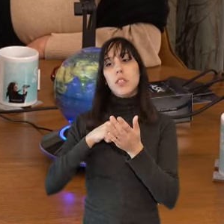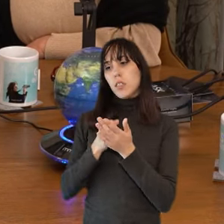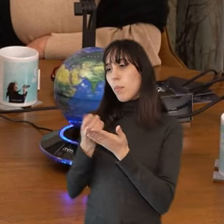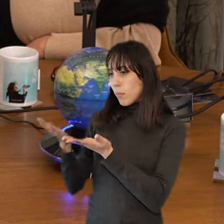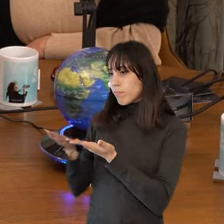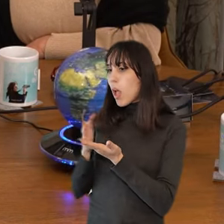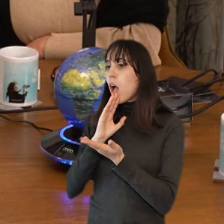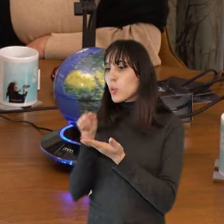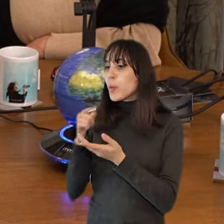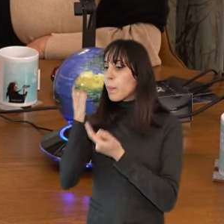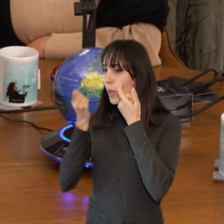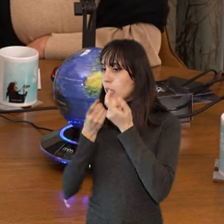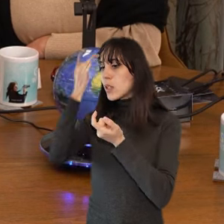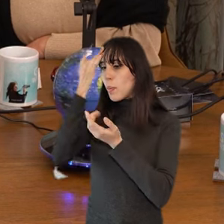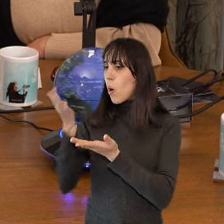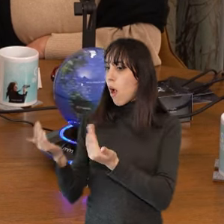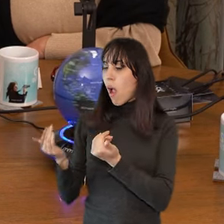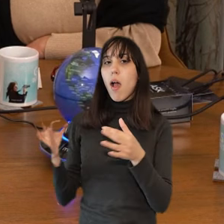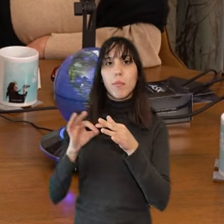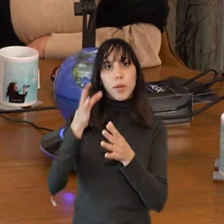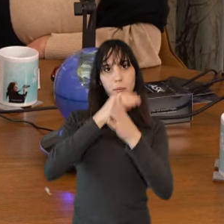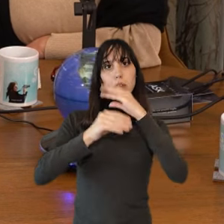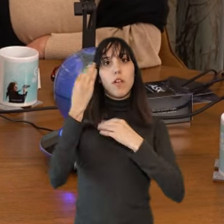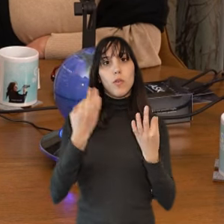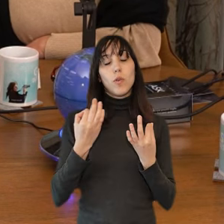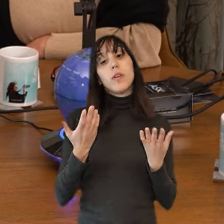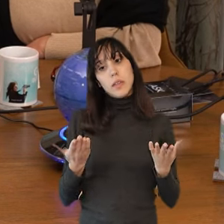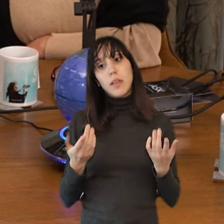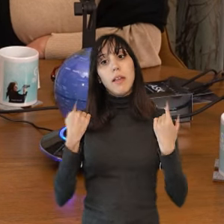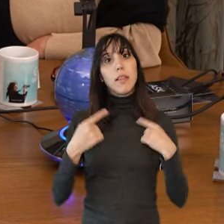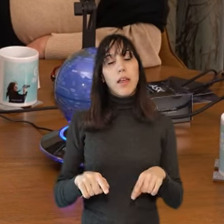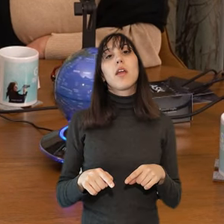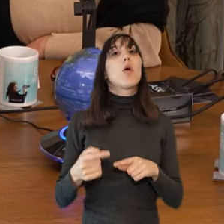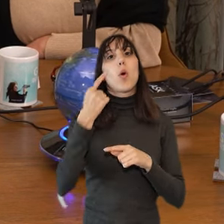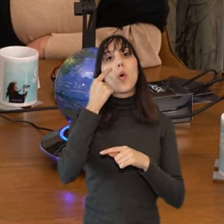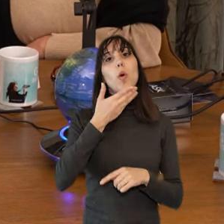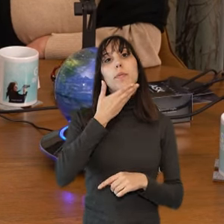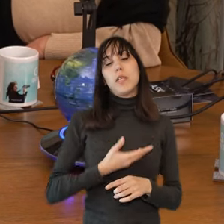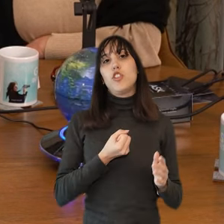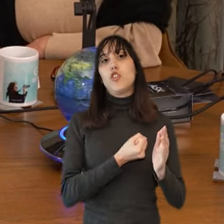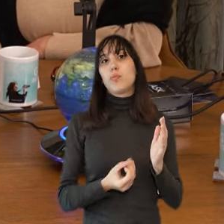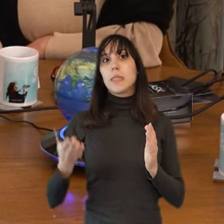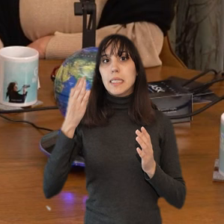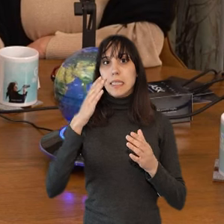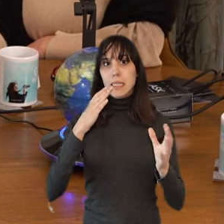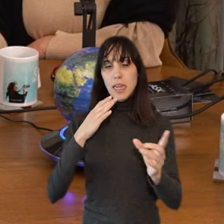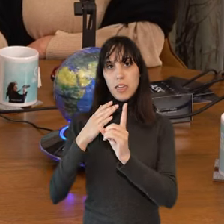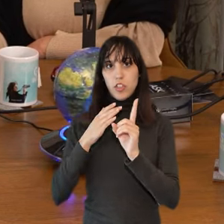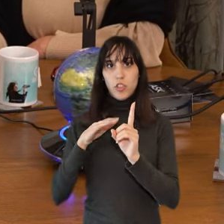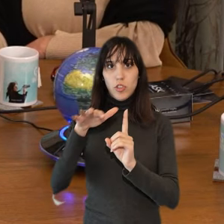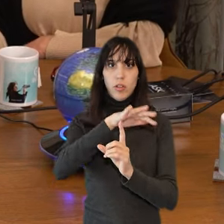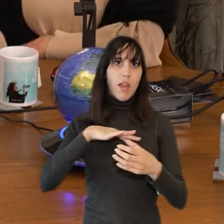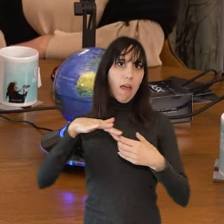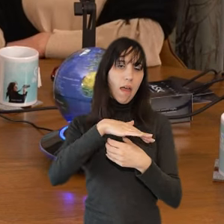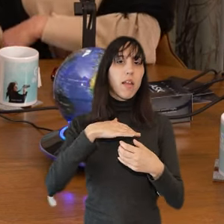a refletir e dar a sua opinião sobre aquilo que tá a aprender e portanto nós temos aqui as seis competências que são a as seis áreas de